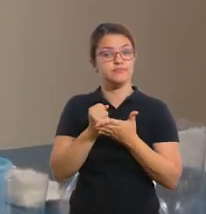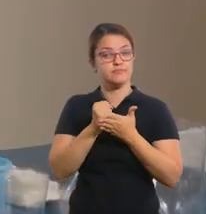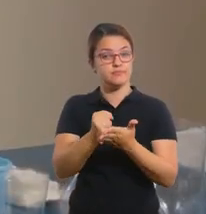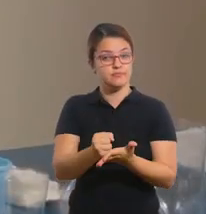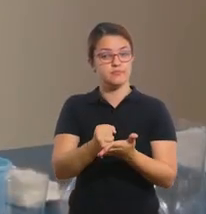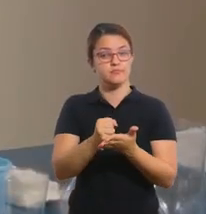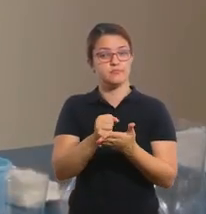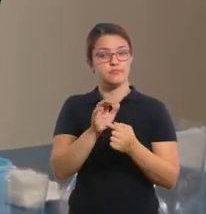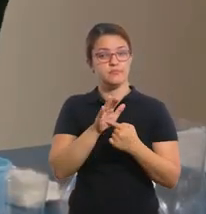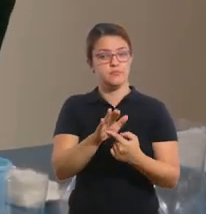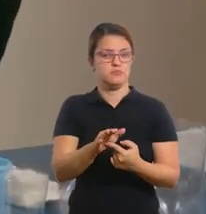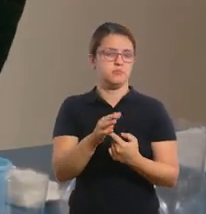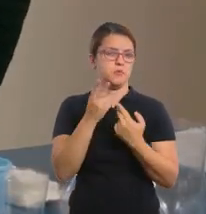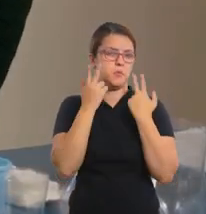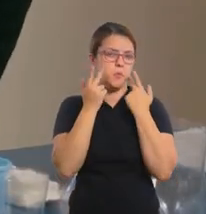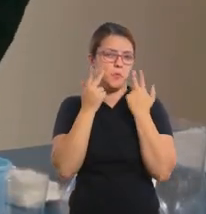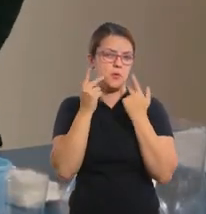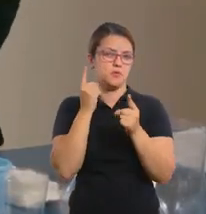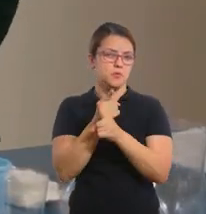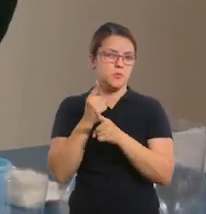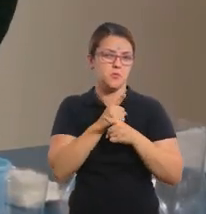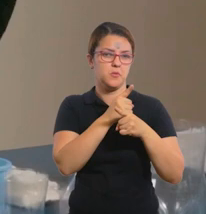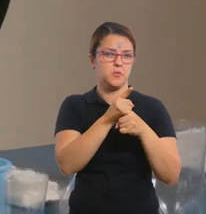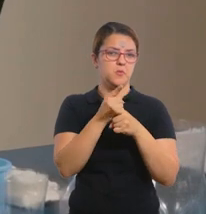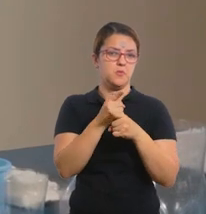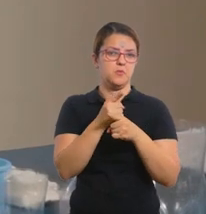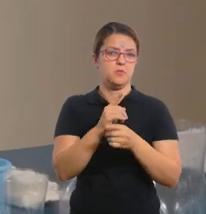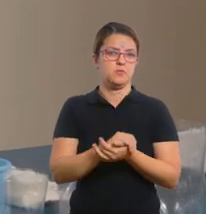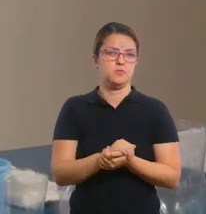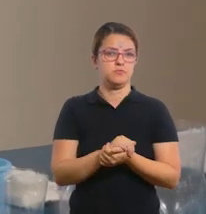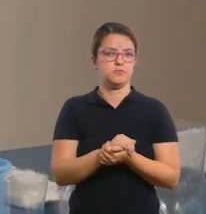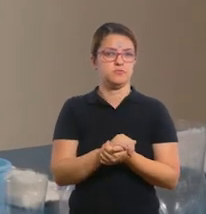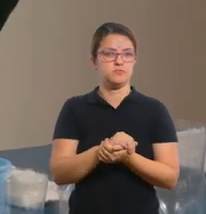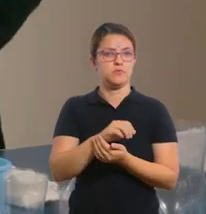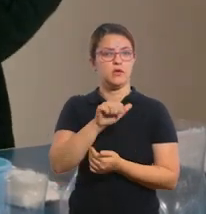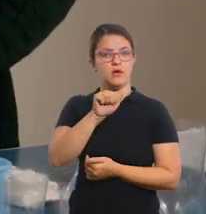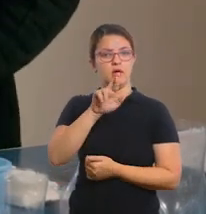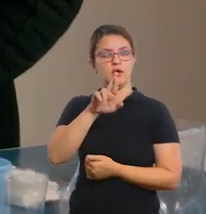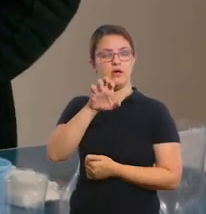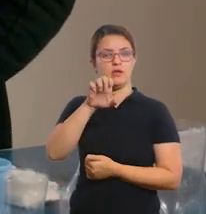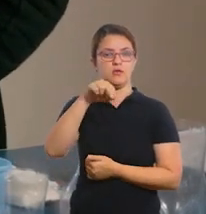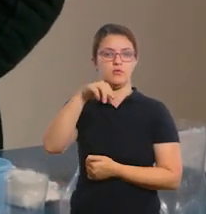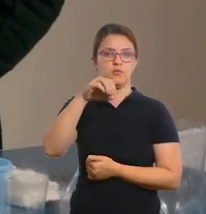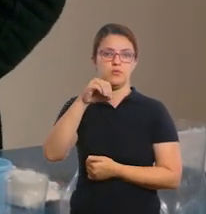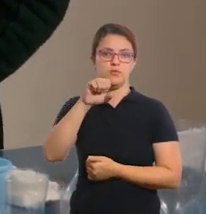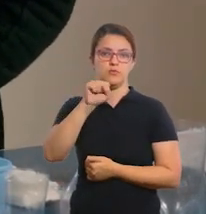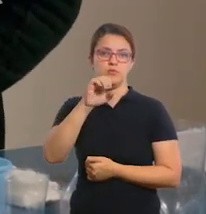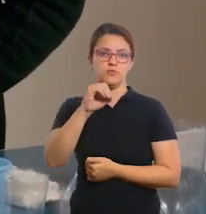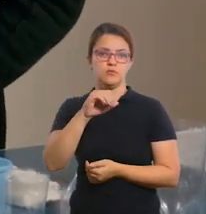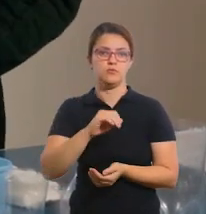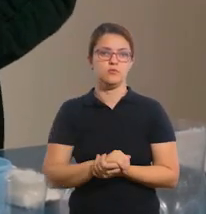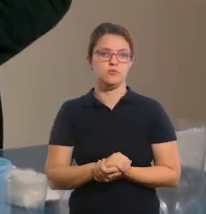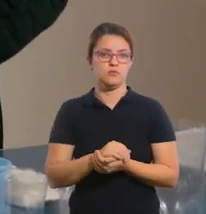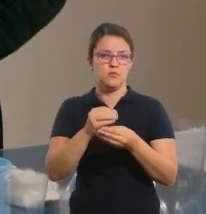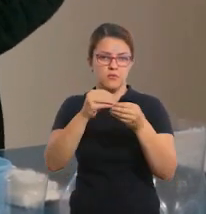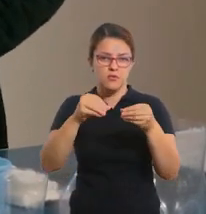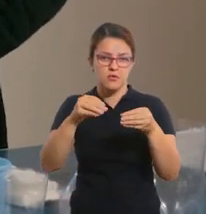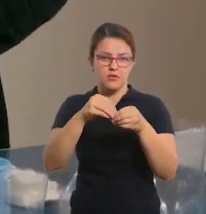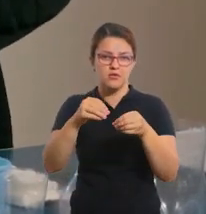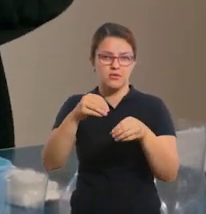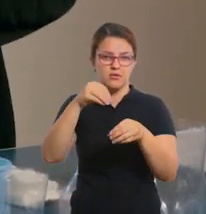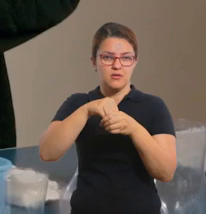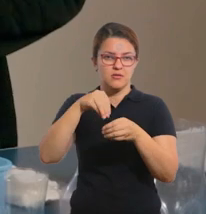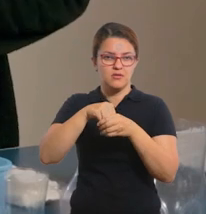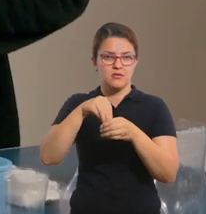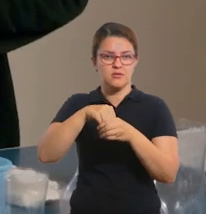Eu trouxe aqui para vocês os três tipos de solo mais comuns no Brasil, tá? Solo arenoso, que é formado principalmente